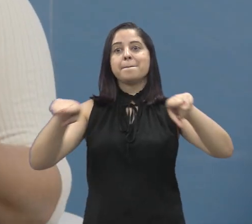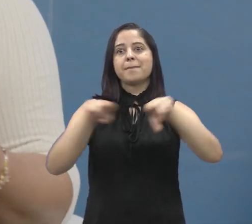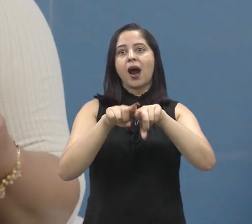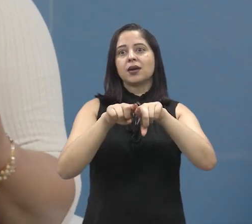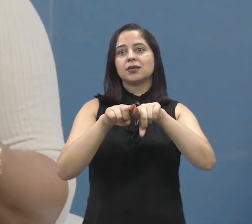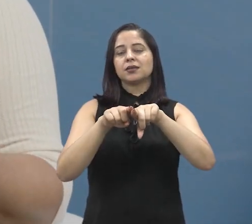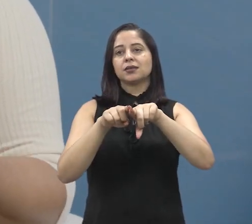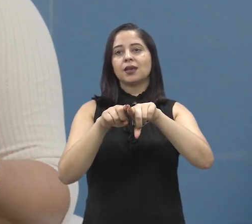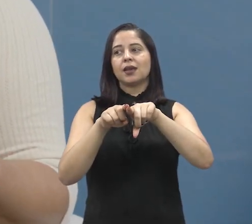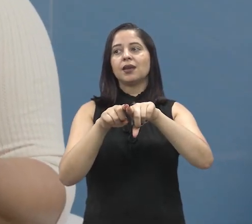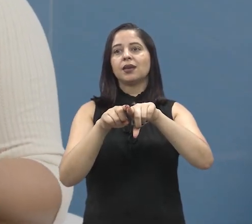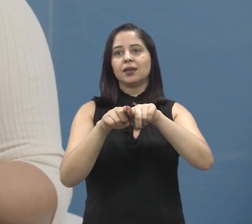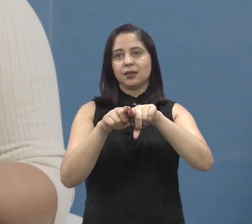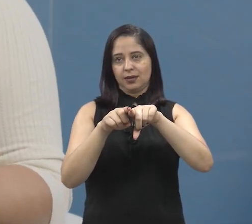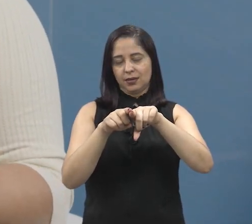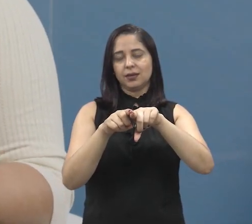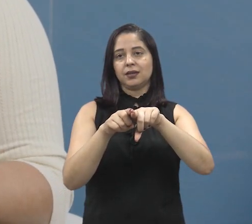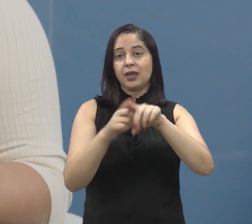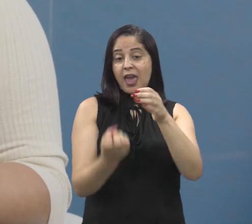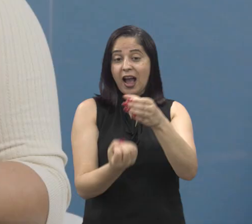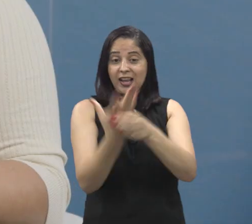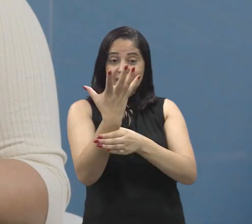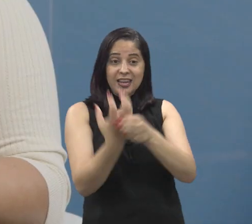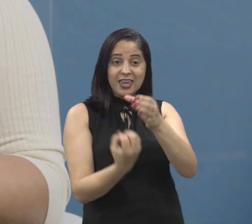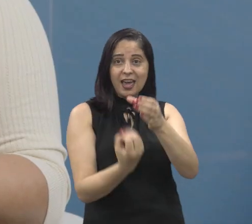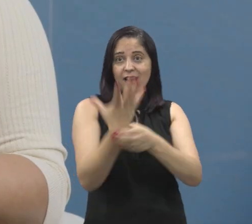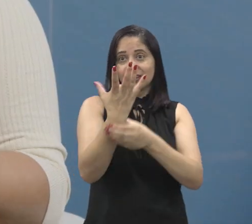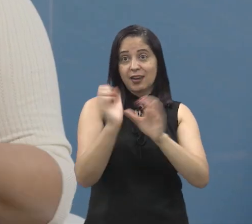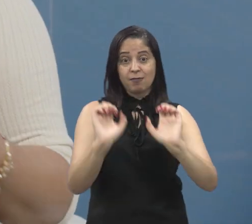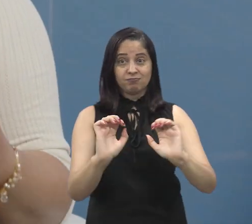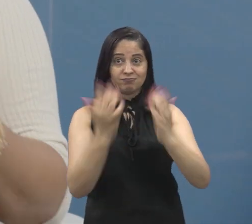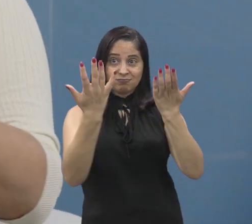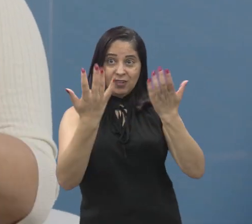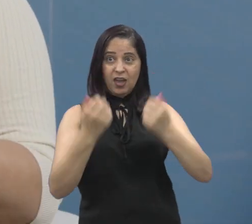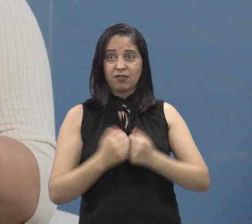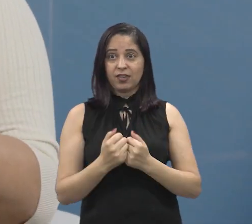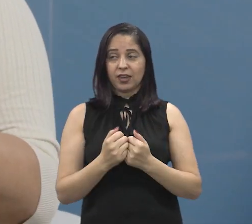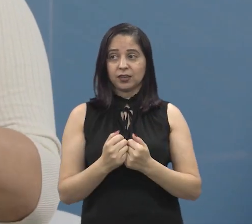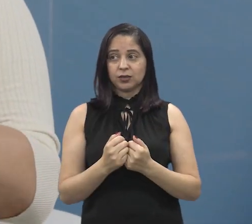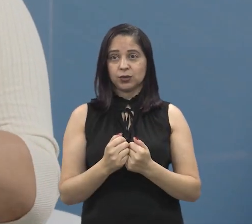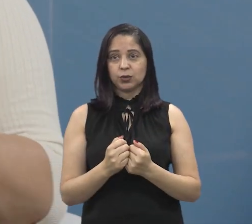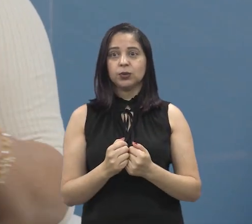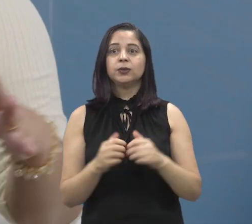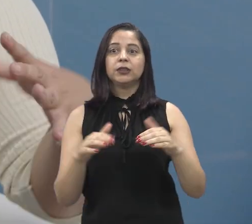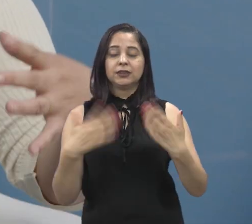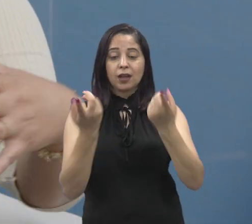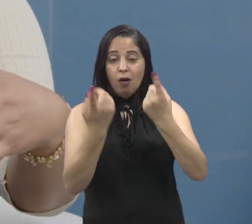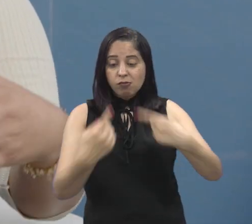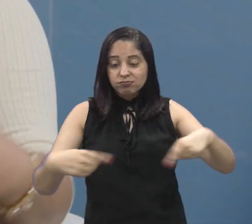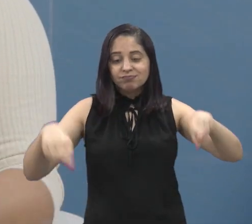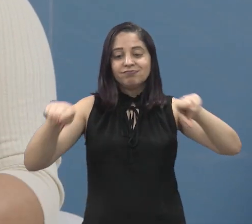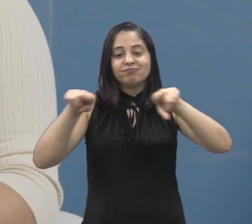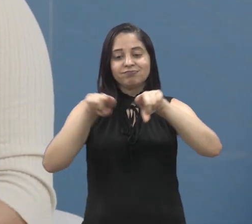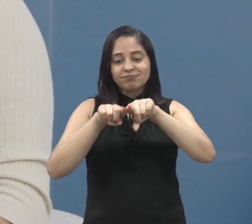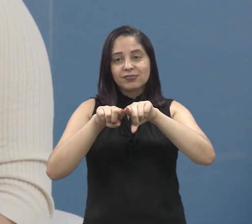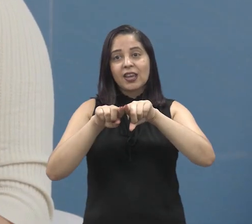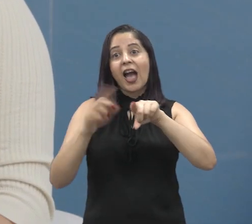e faz o desenvolvimento dessa cadeia produtiva do turismo. E juntos, né, a gente garante